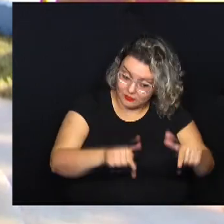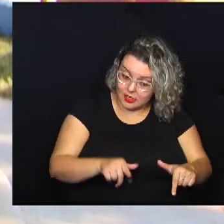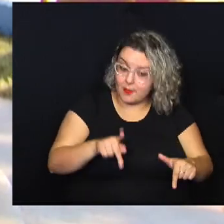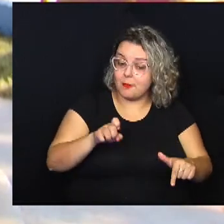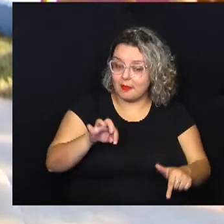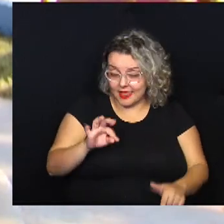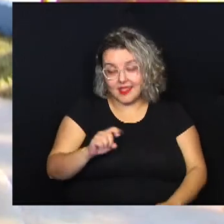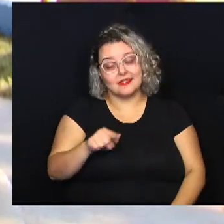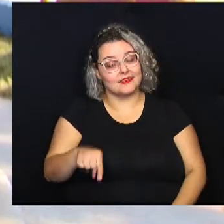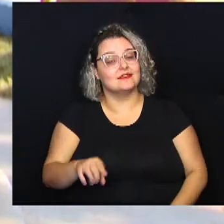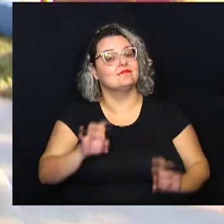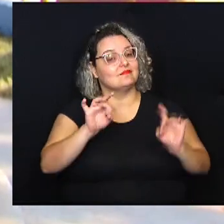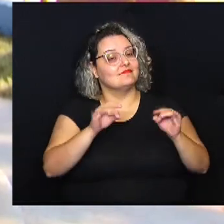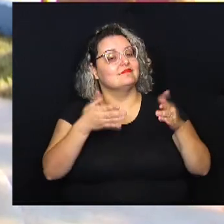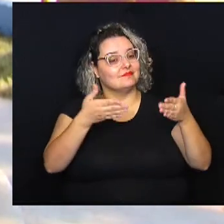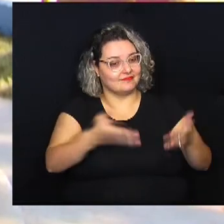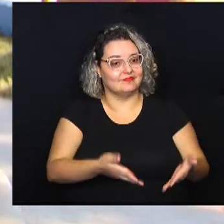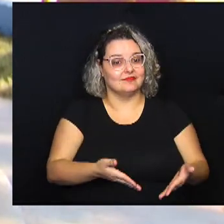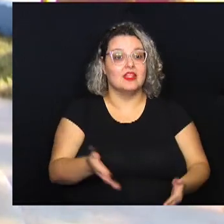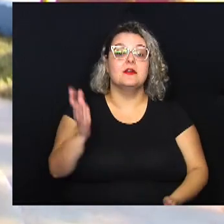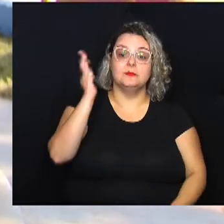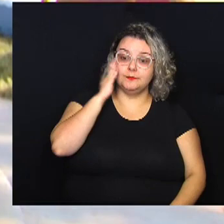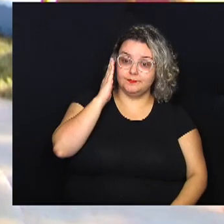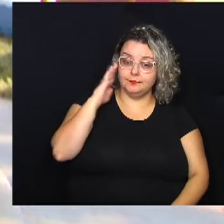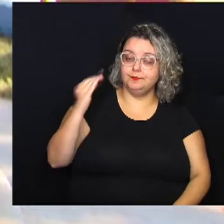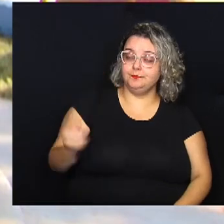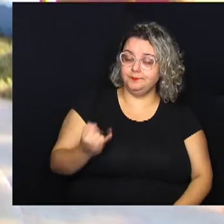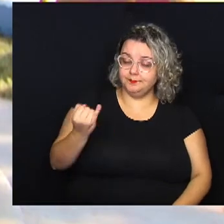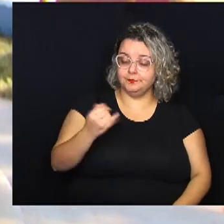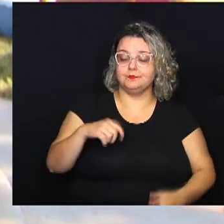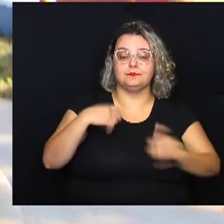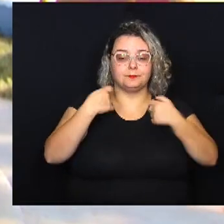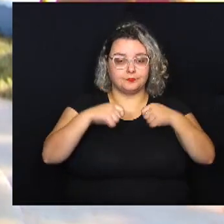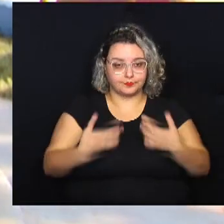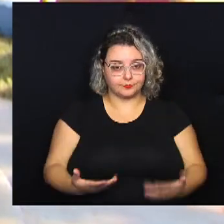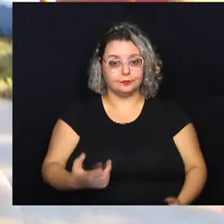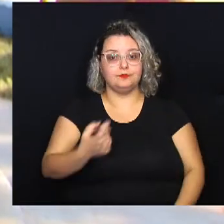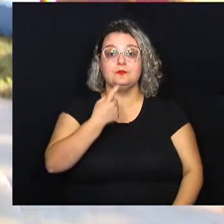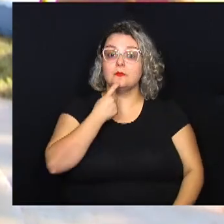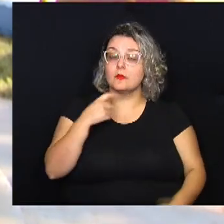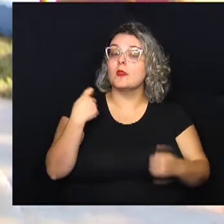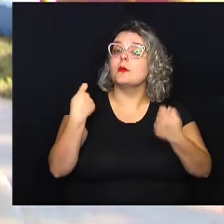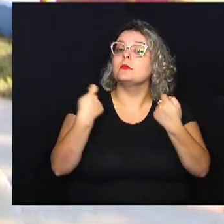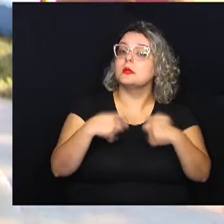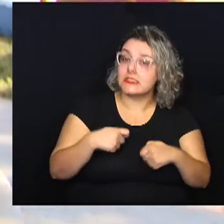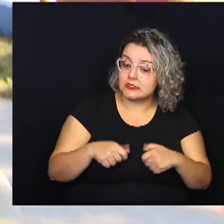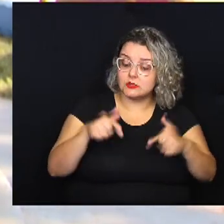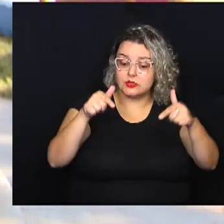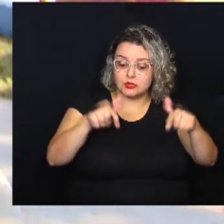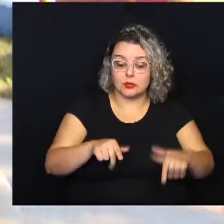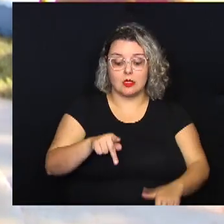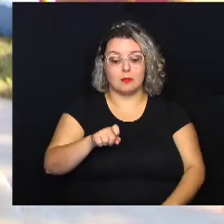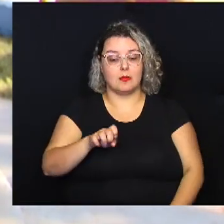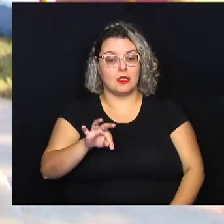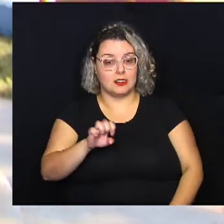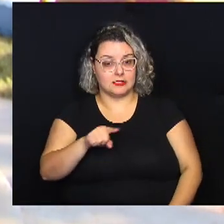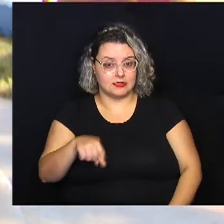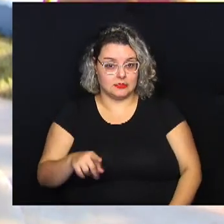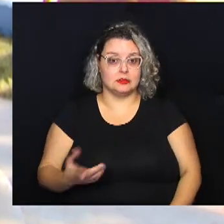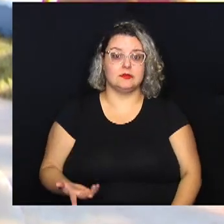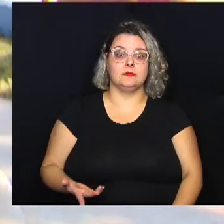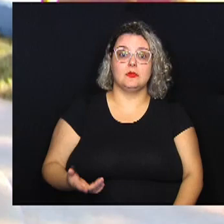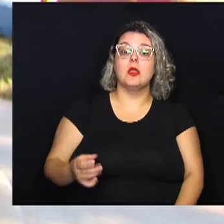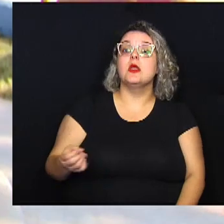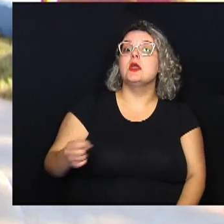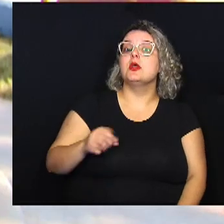exclusivo para eles. E a gente sabia da importância e da necessidade que Campinas precisa de espaços pets. E o Jardim Nova